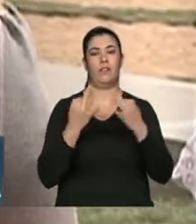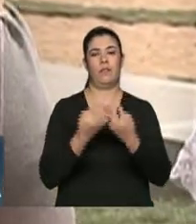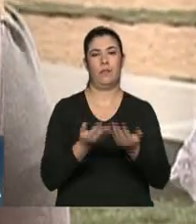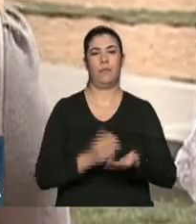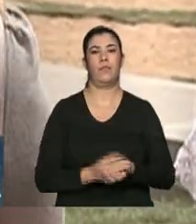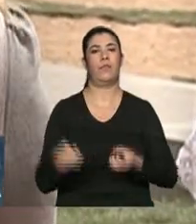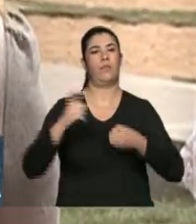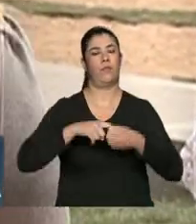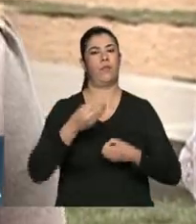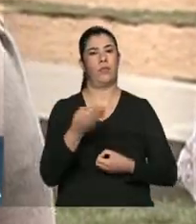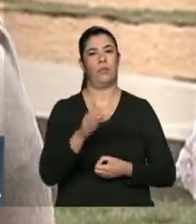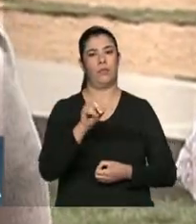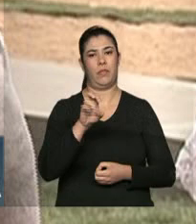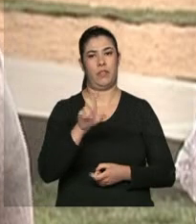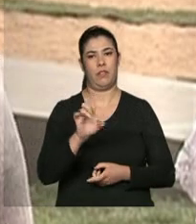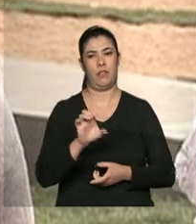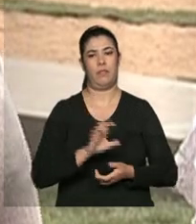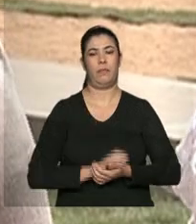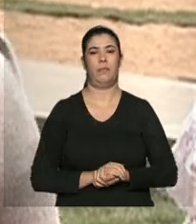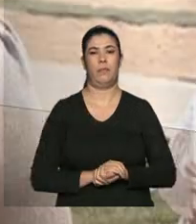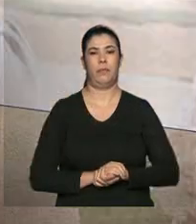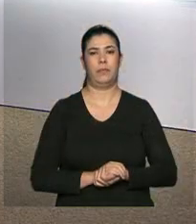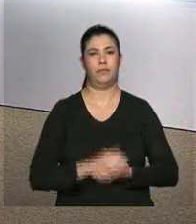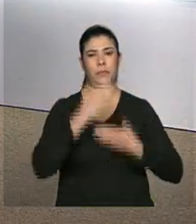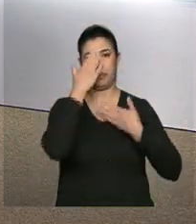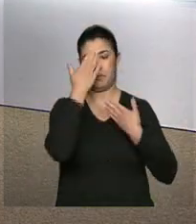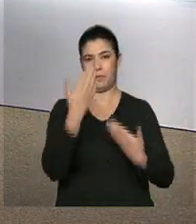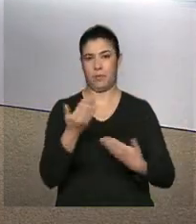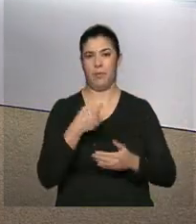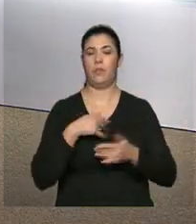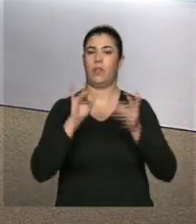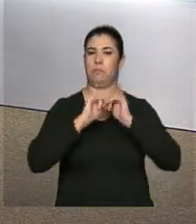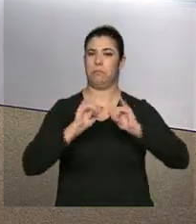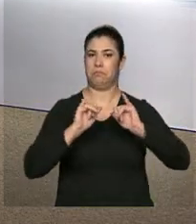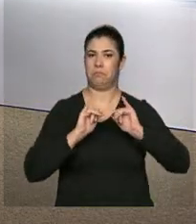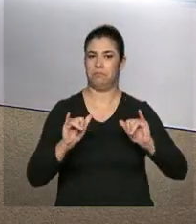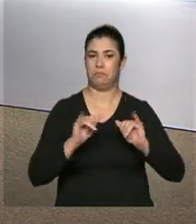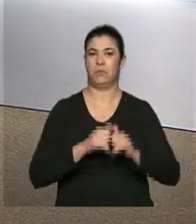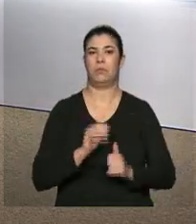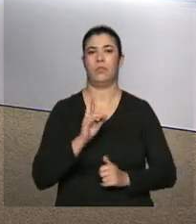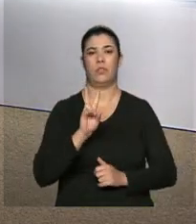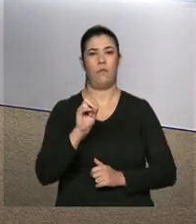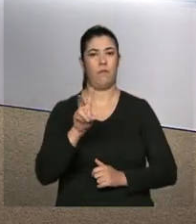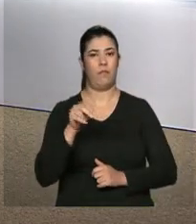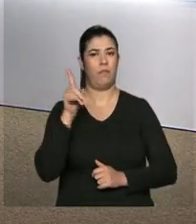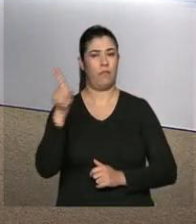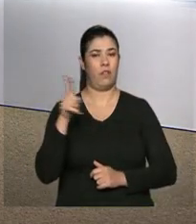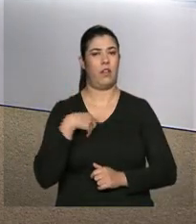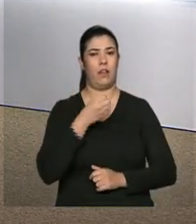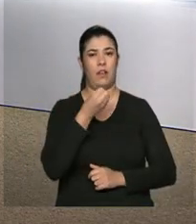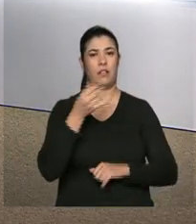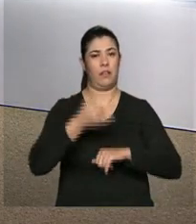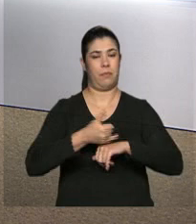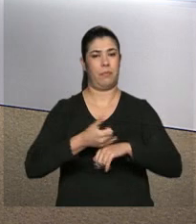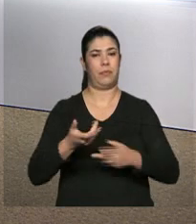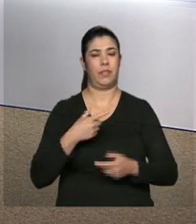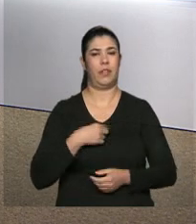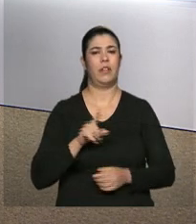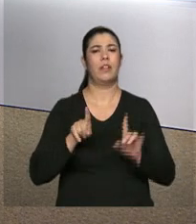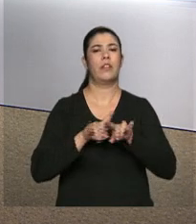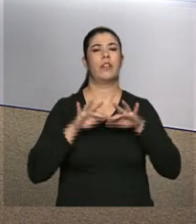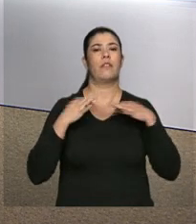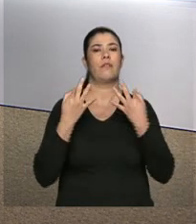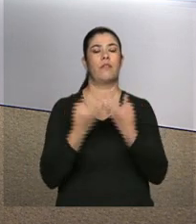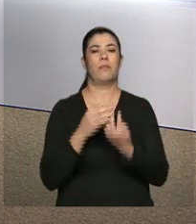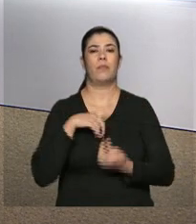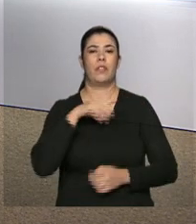moradores. Voltamos com você, Daniele. Obrigada, Priscila, pelas informações ao vivo aí de Boa Vista. E as famílias com